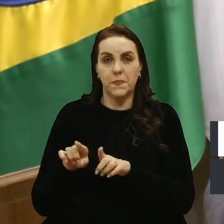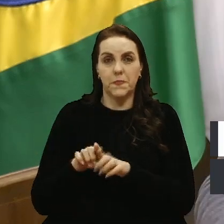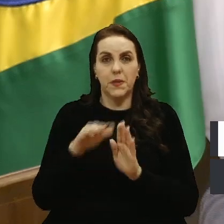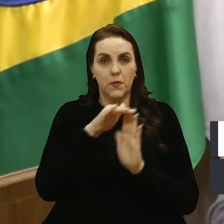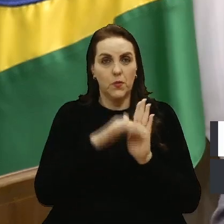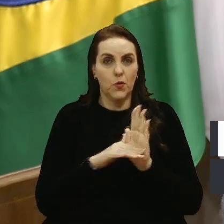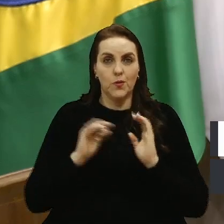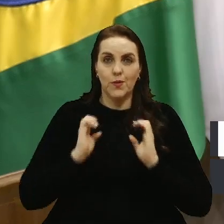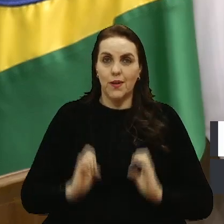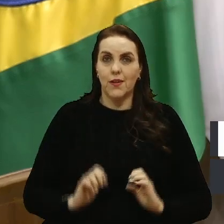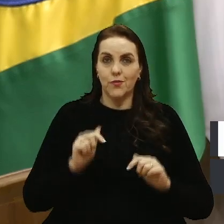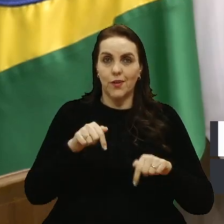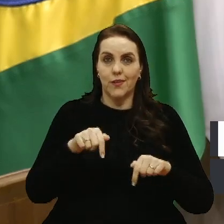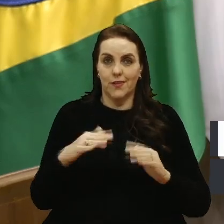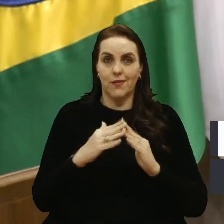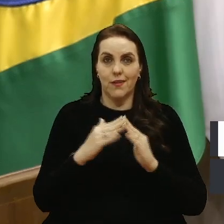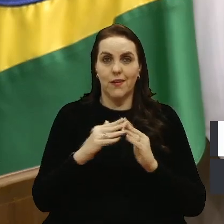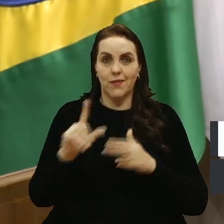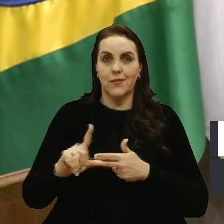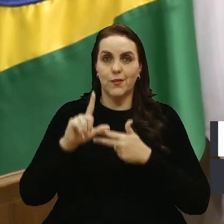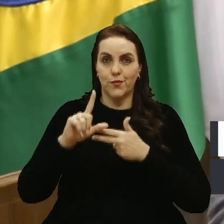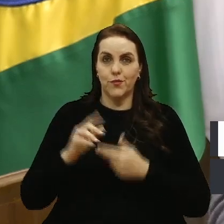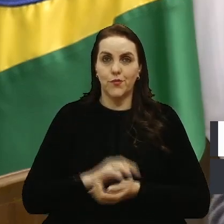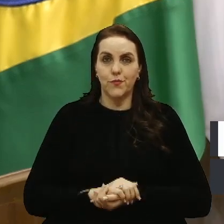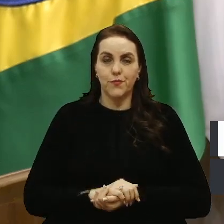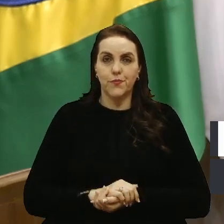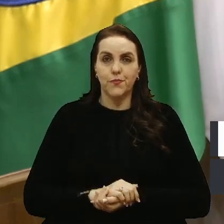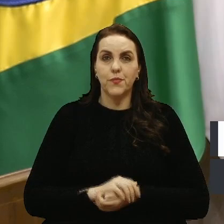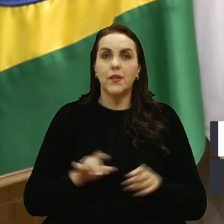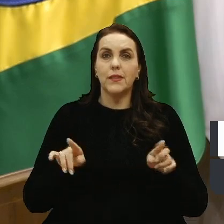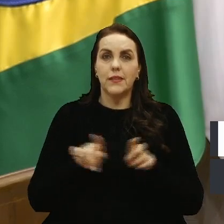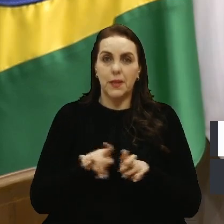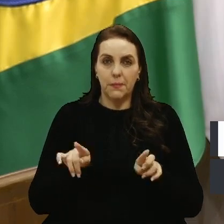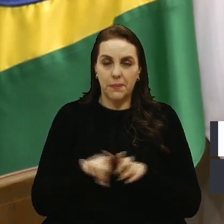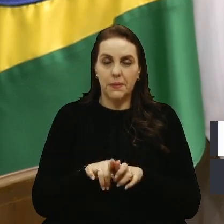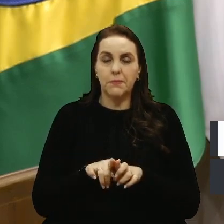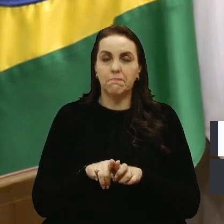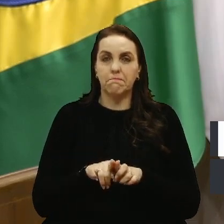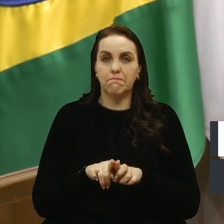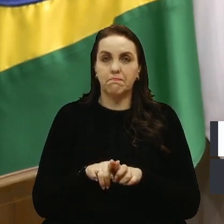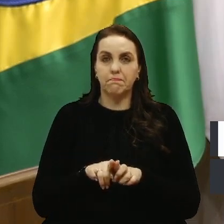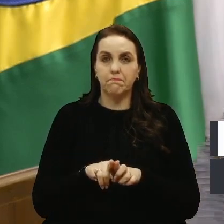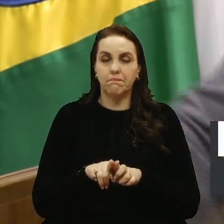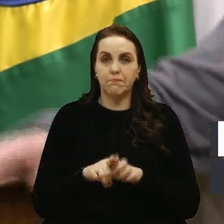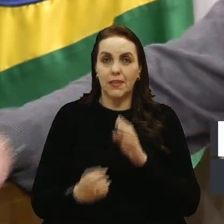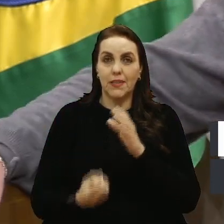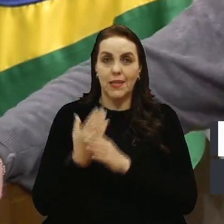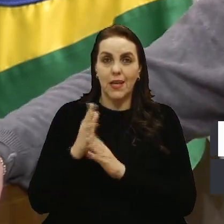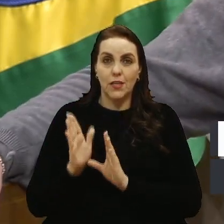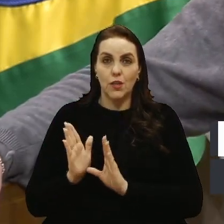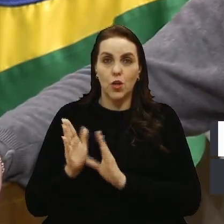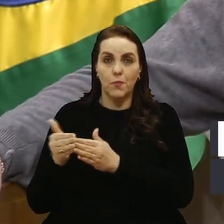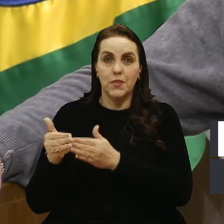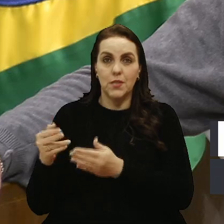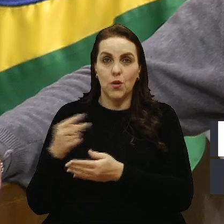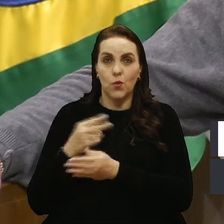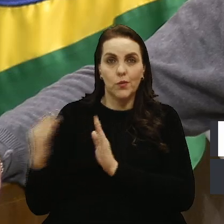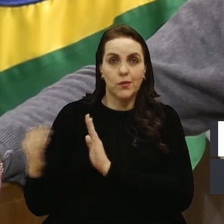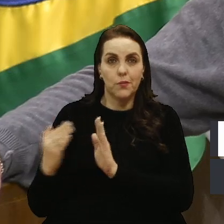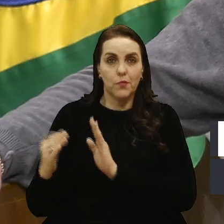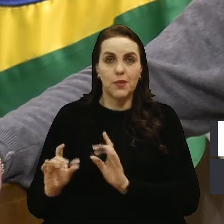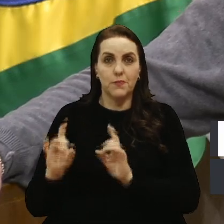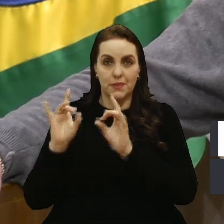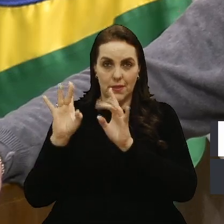Ética dessa Casa Legislativa. E também teremos a criação da Comissão Temporária